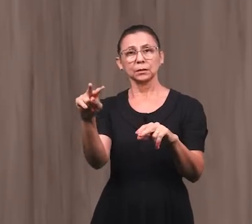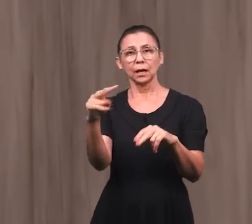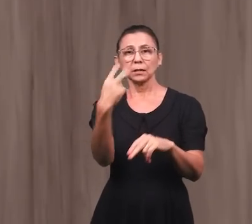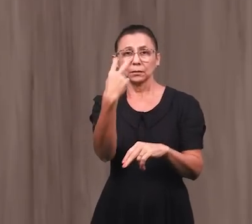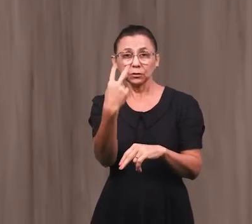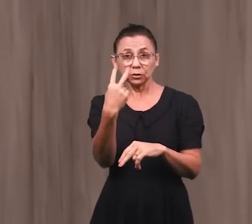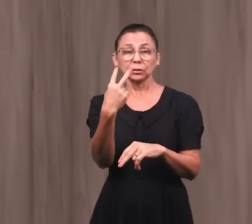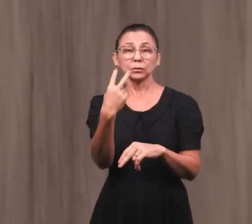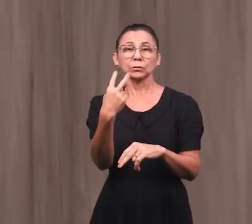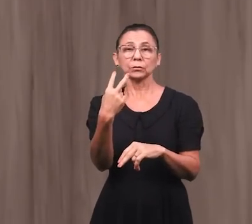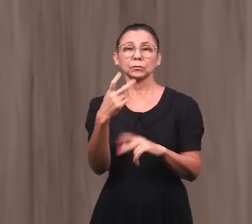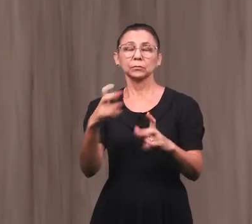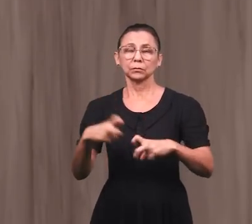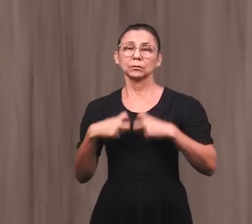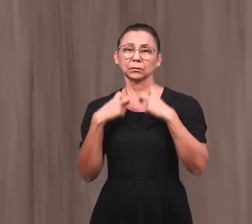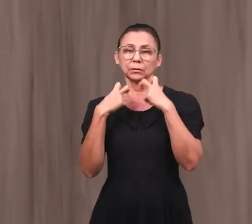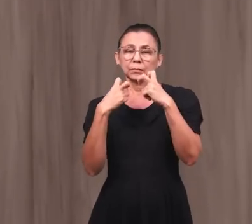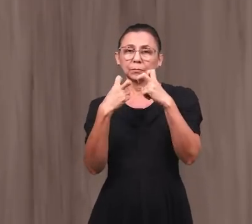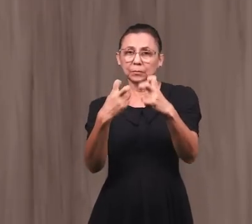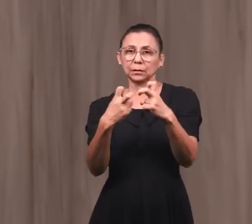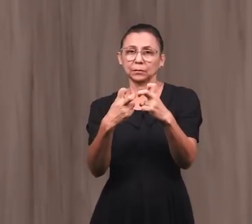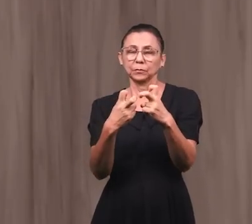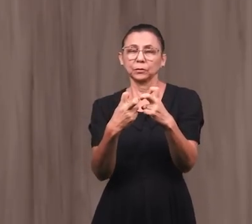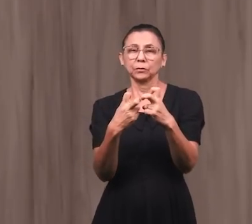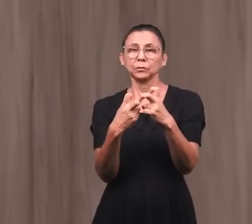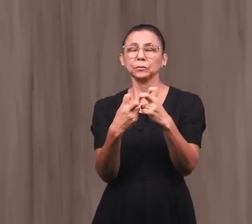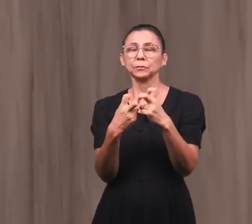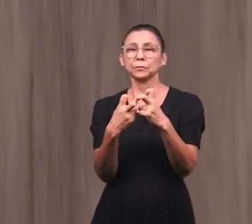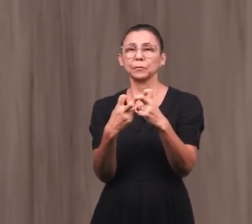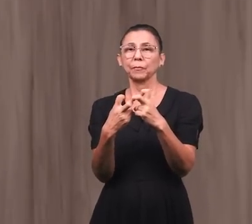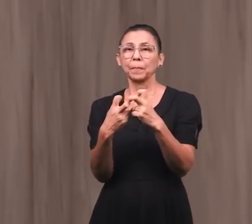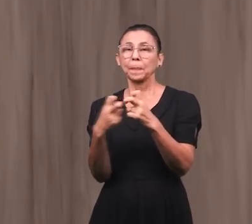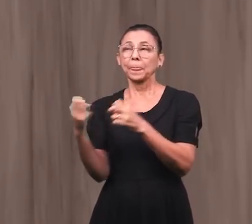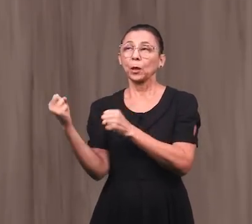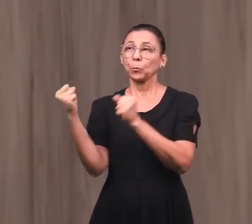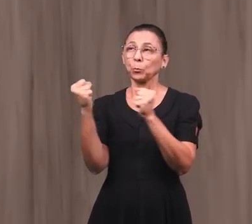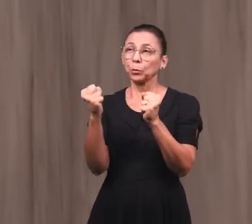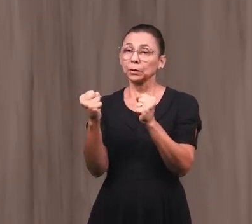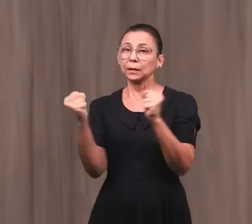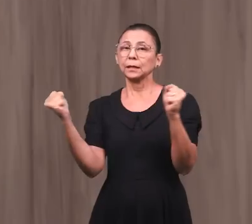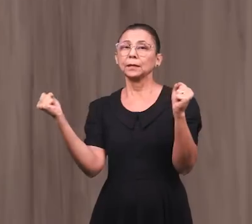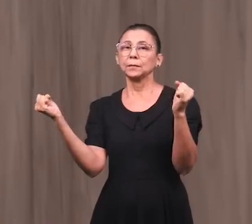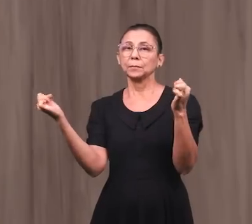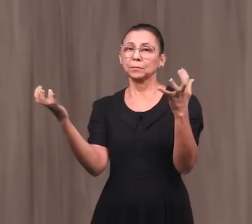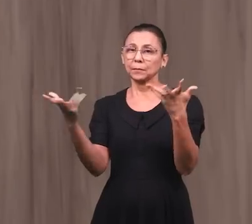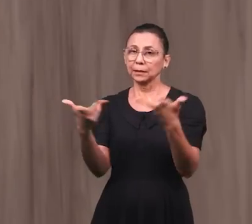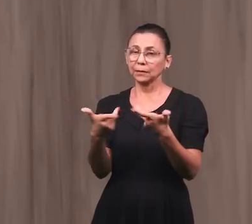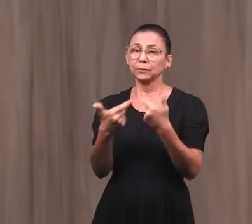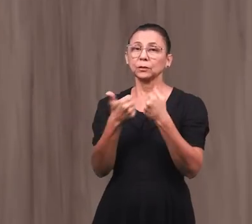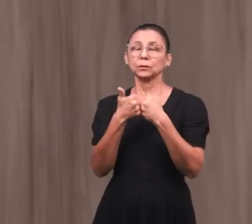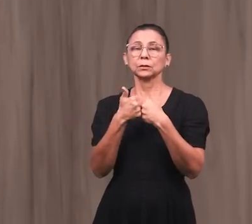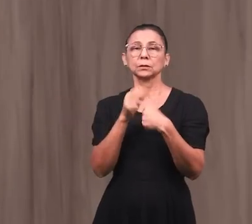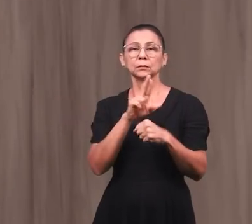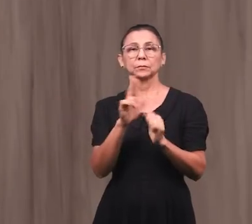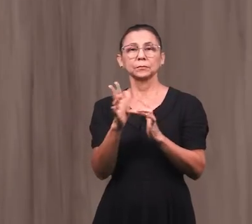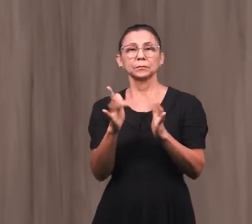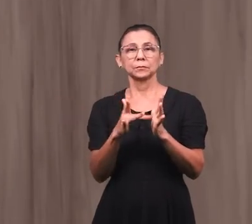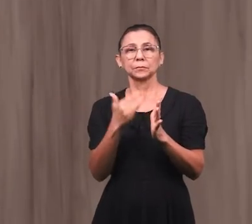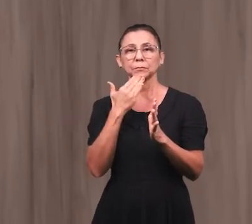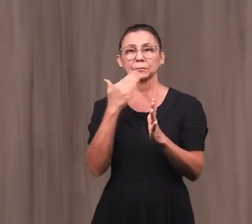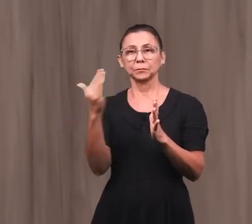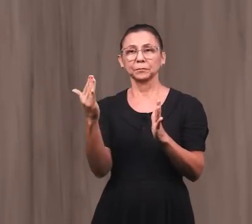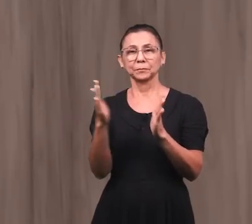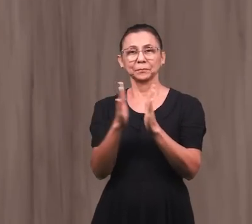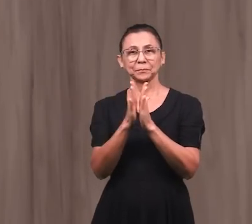hora. Oramos, ó Deus, clamando assim a bênção, a assistência gloriosa e maravilhosa do Senhor. Oramos em nome